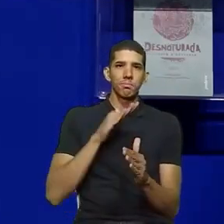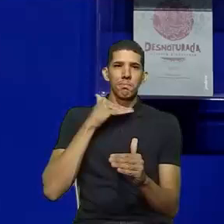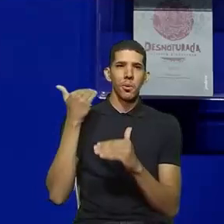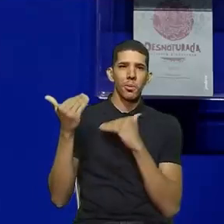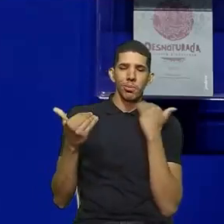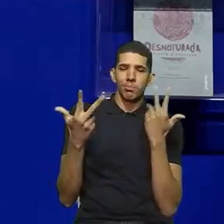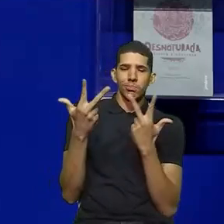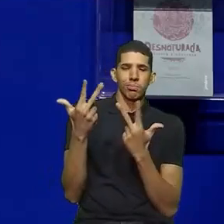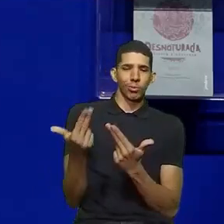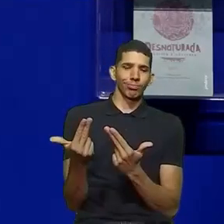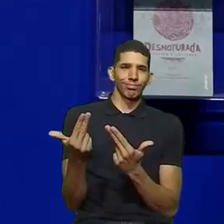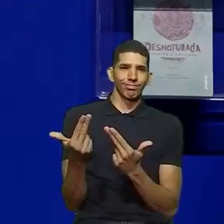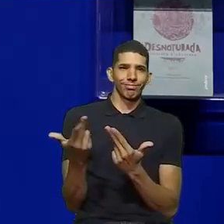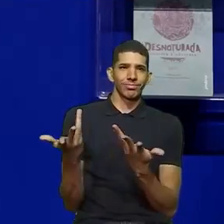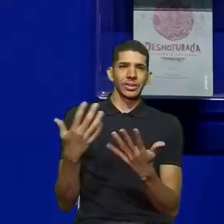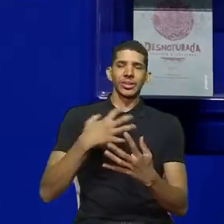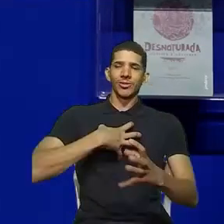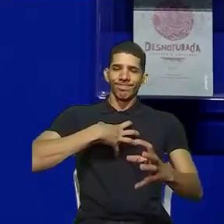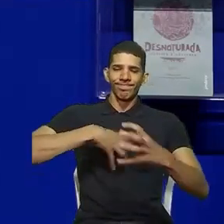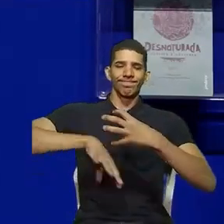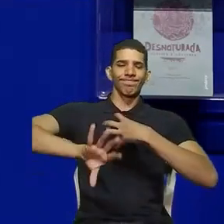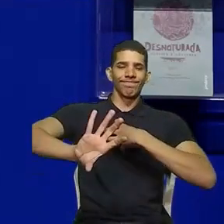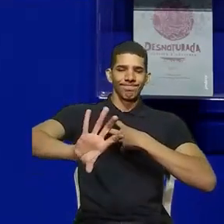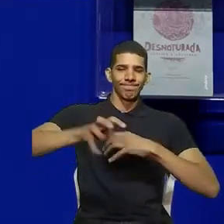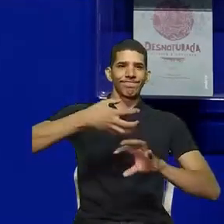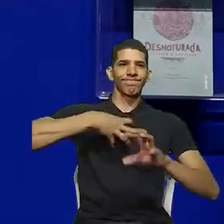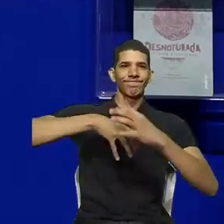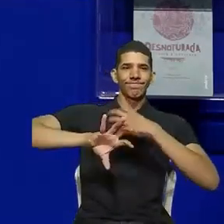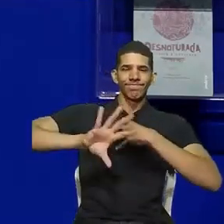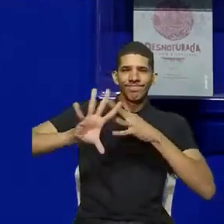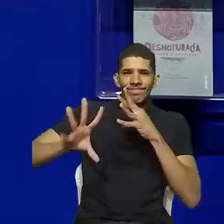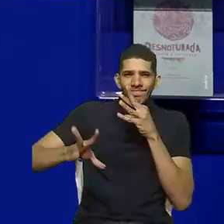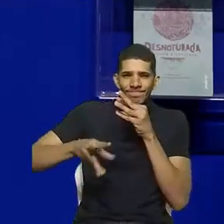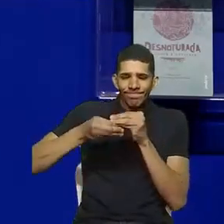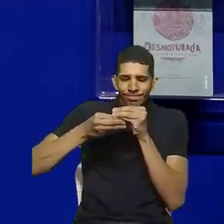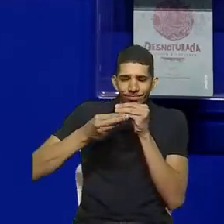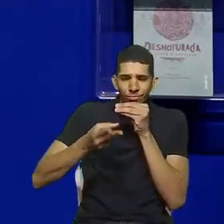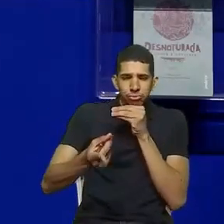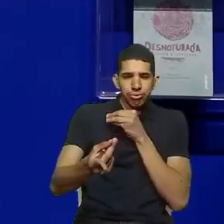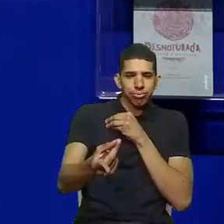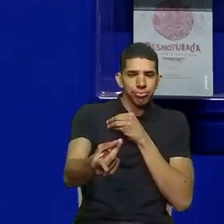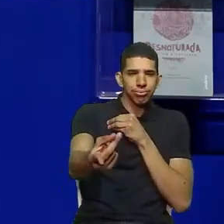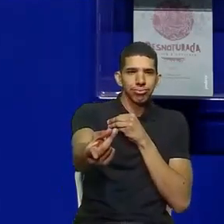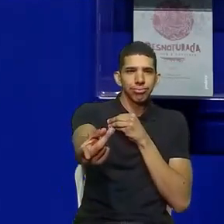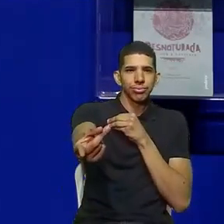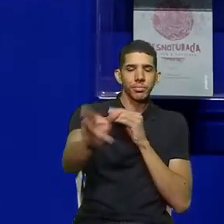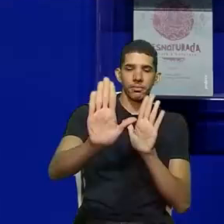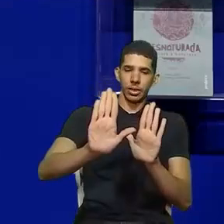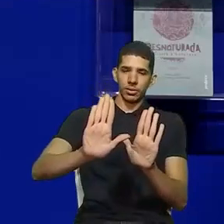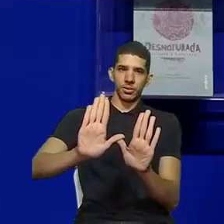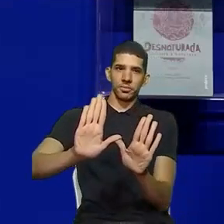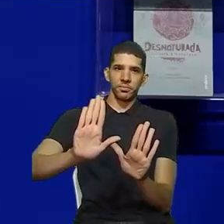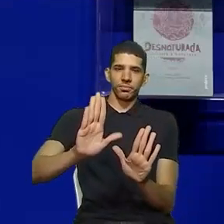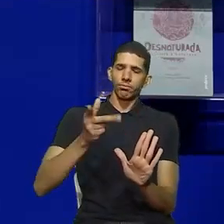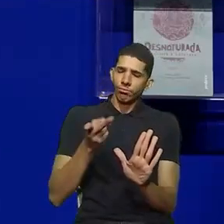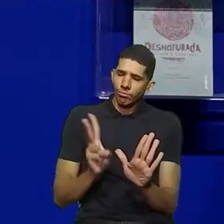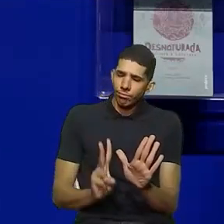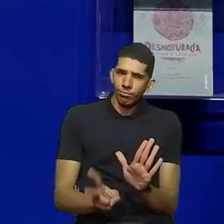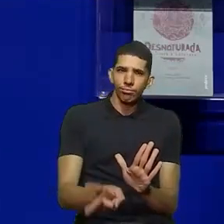Uhum. Mas a gente segue, que o que a gente aprendeu desde sempre,